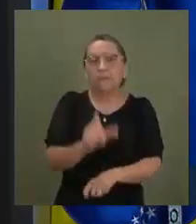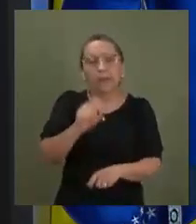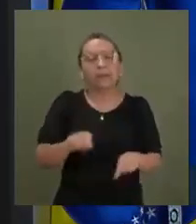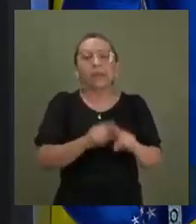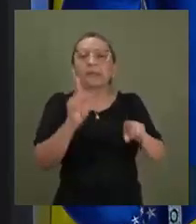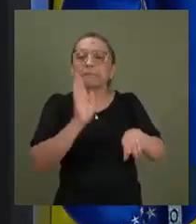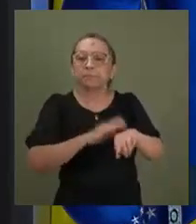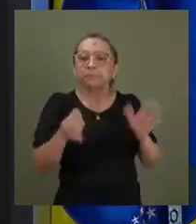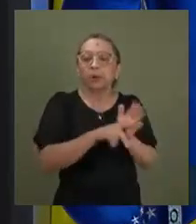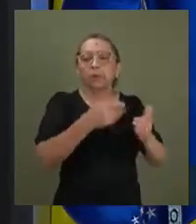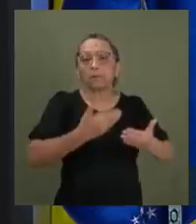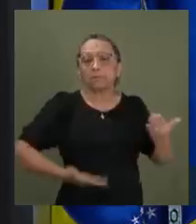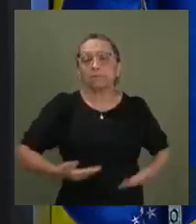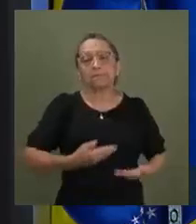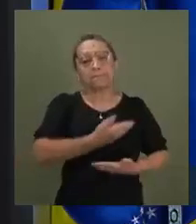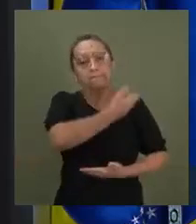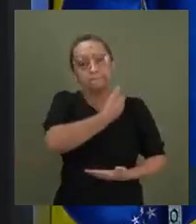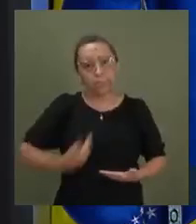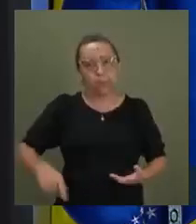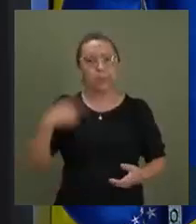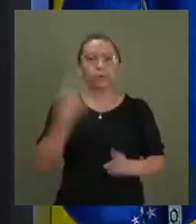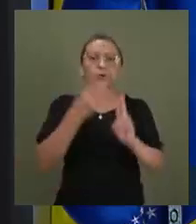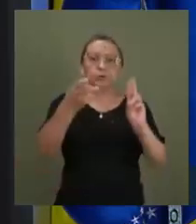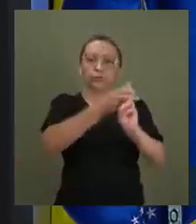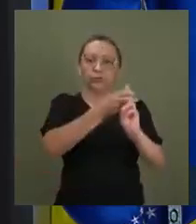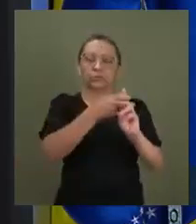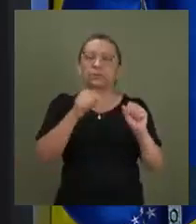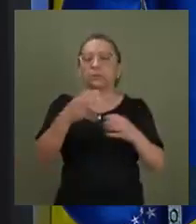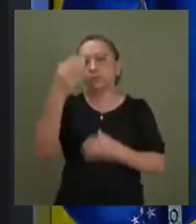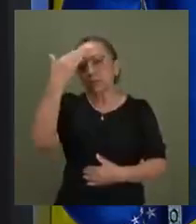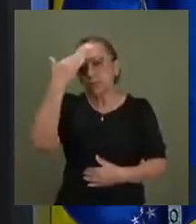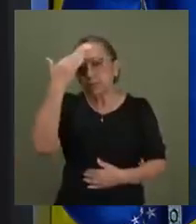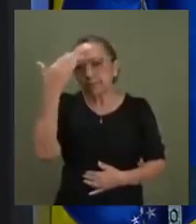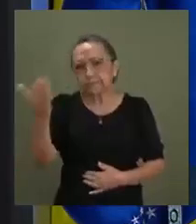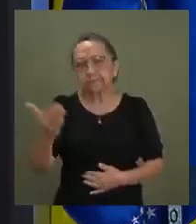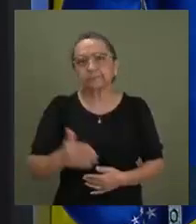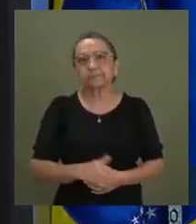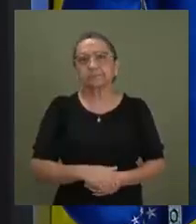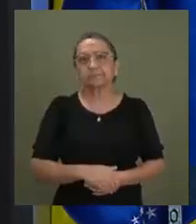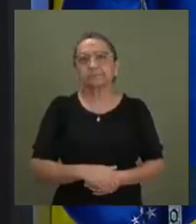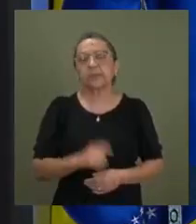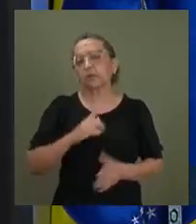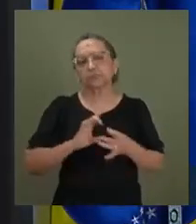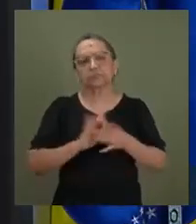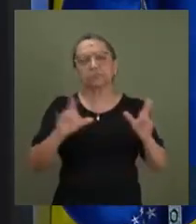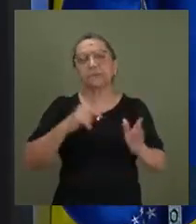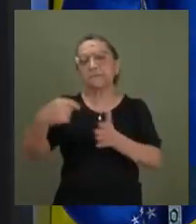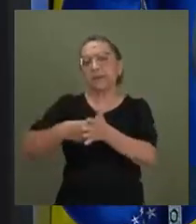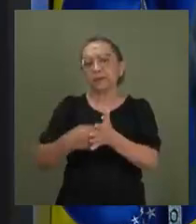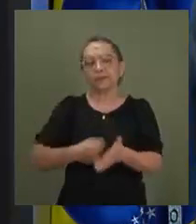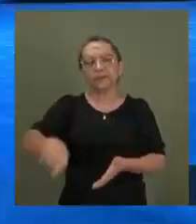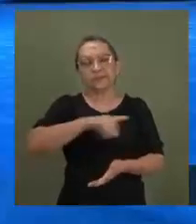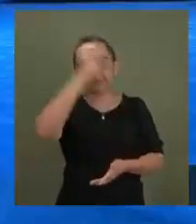público para o nosso sistema de saúde. Muito obrigado. Estou disponível para perguntas posteriormente.